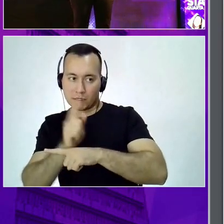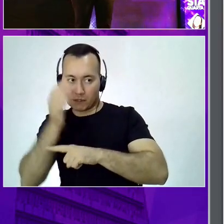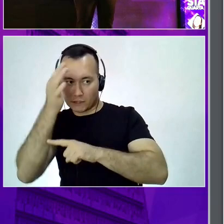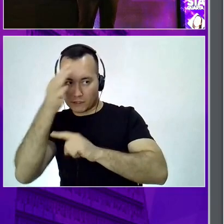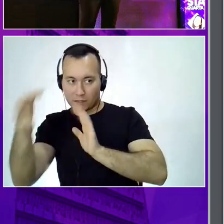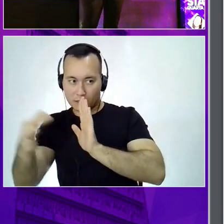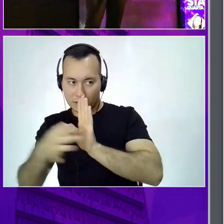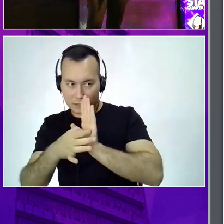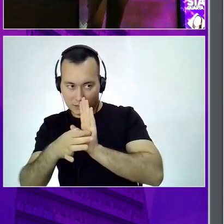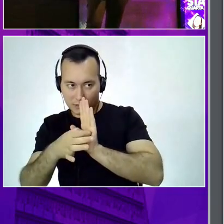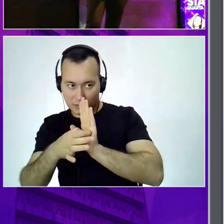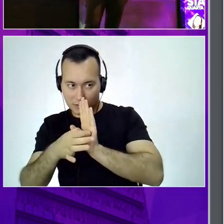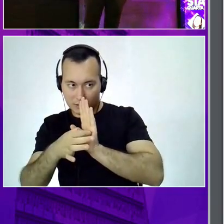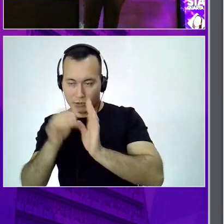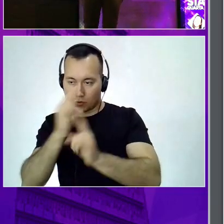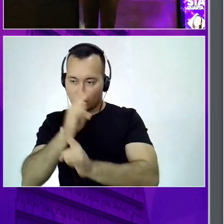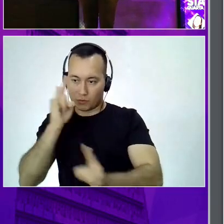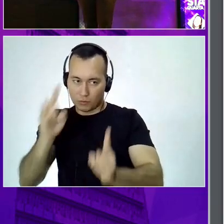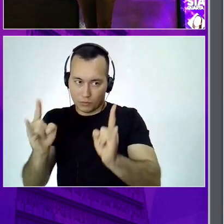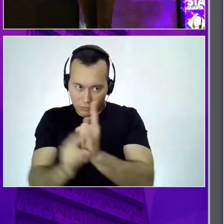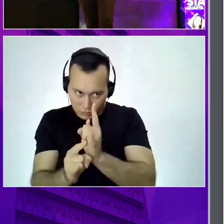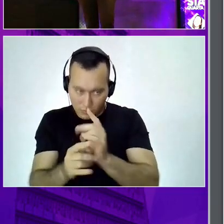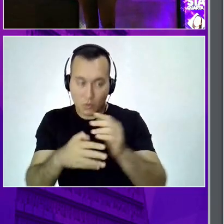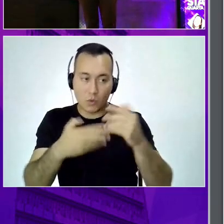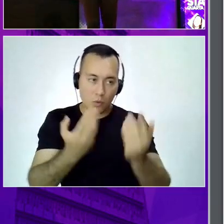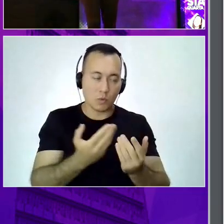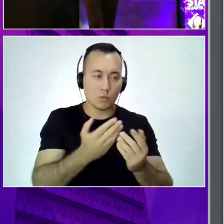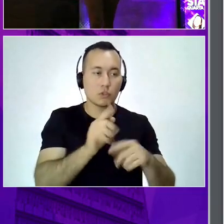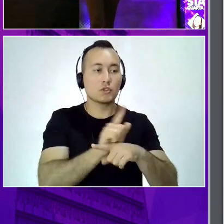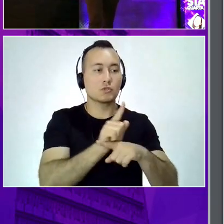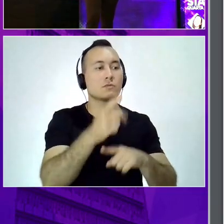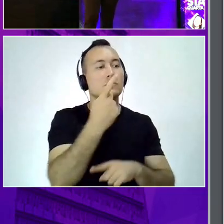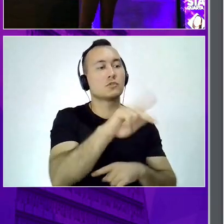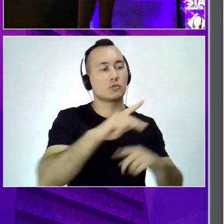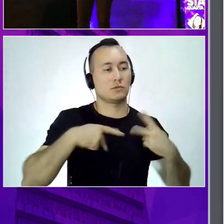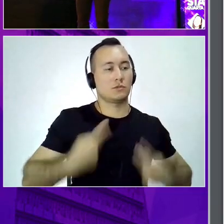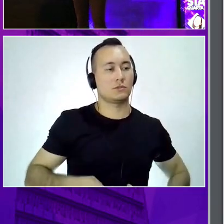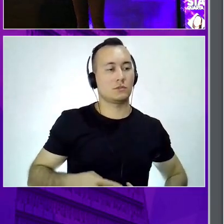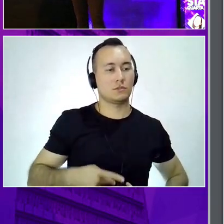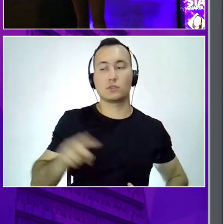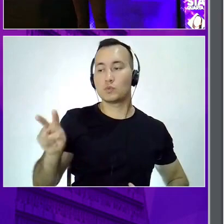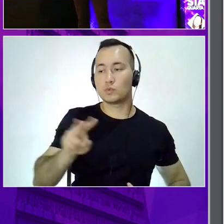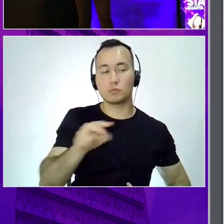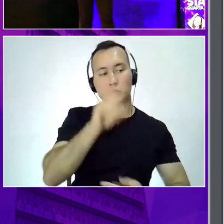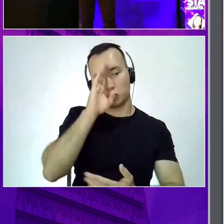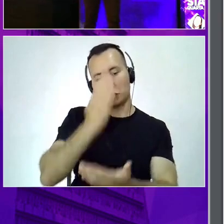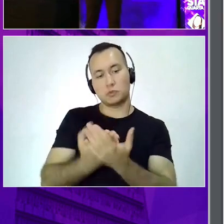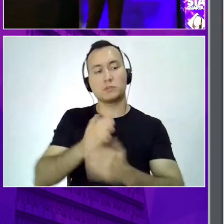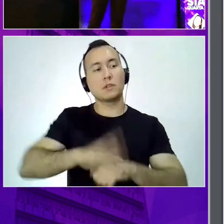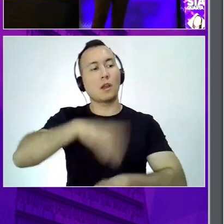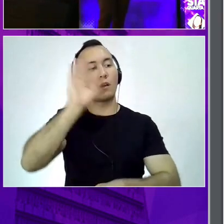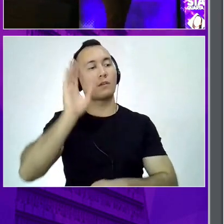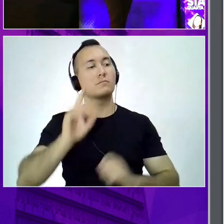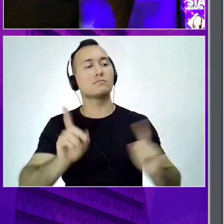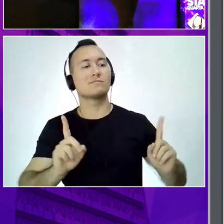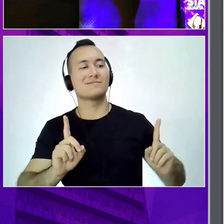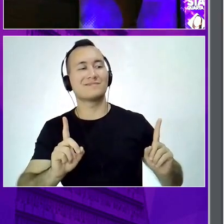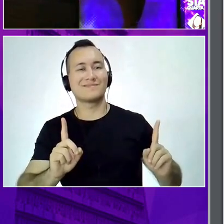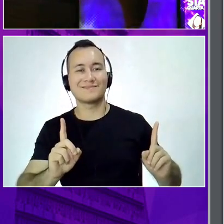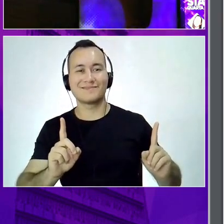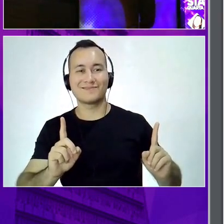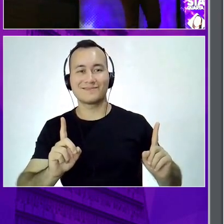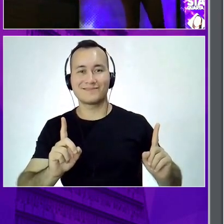um gestor robô, ou no seu gestor humano? O que vocês responderiam hoje? Ninguém está filmando,